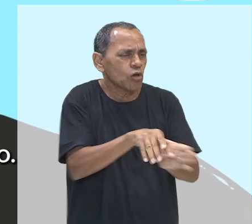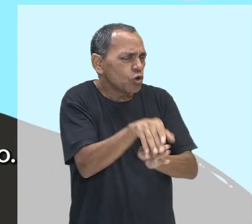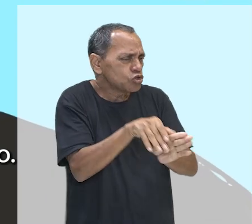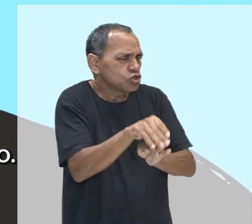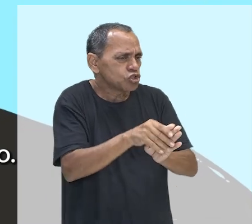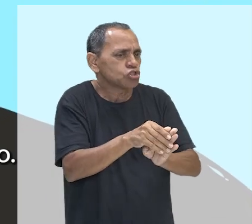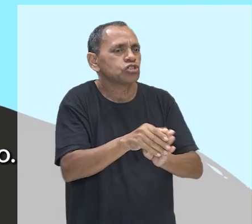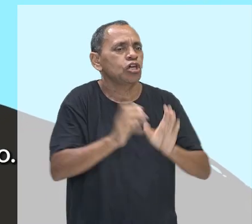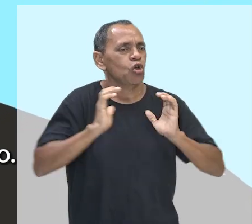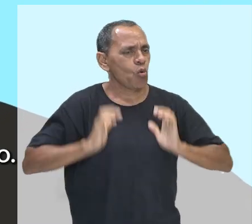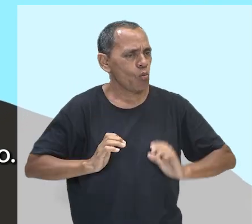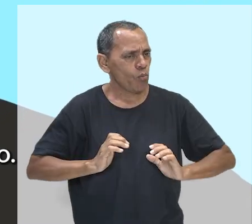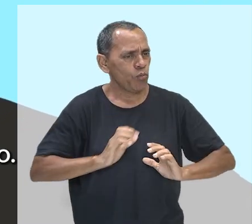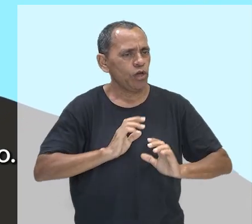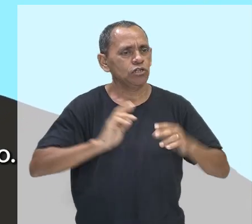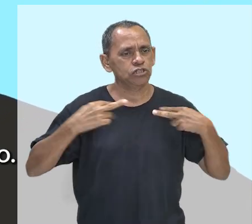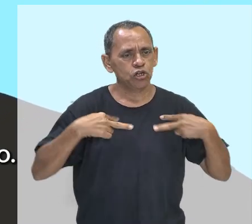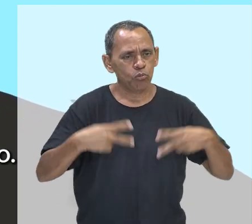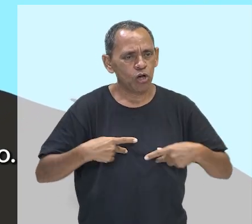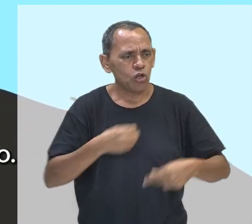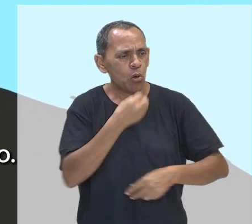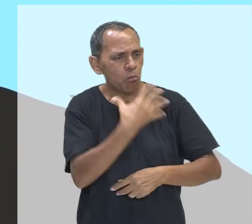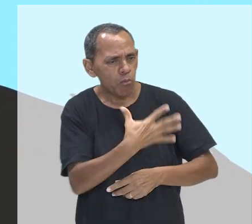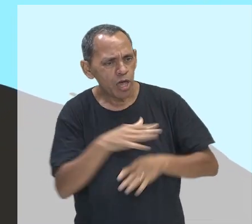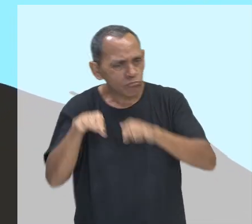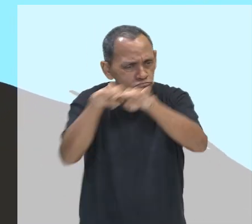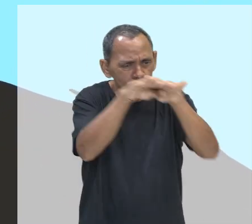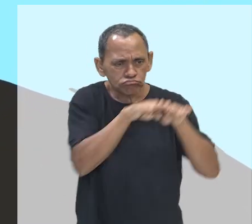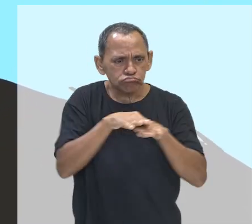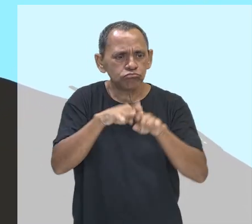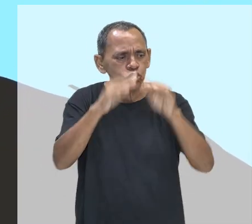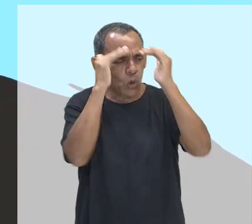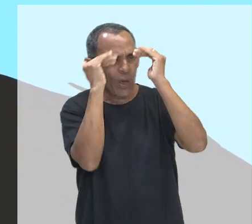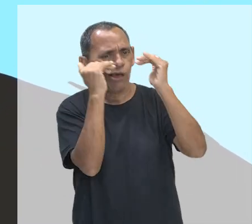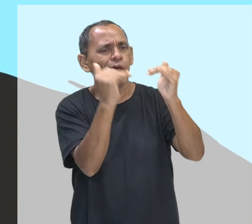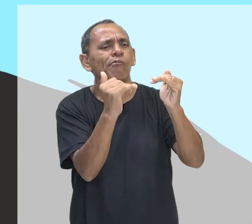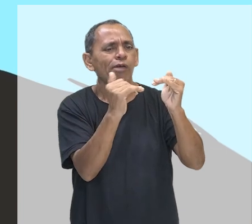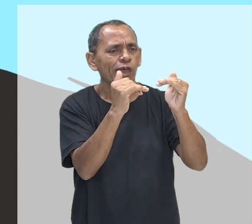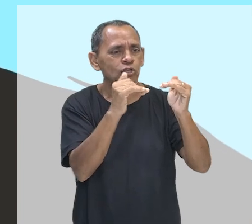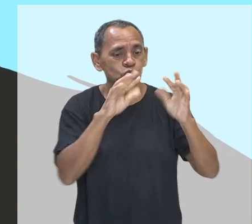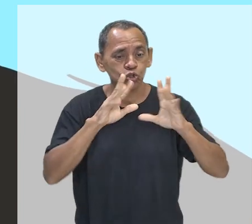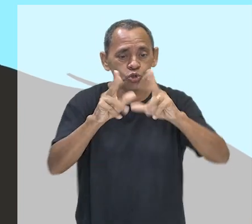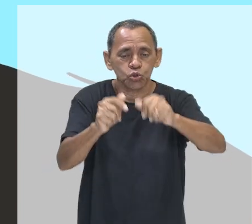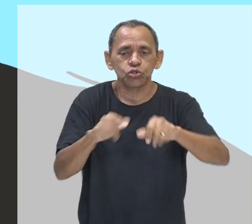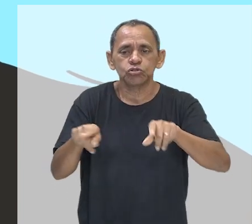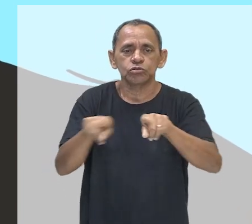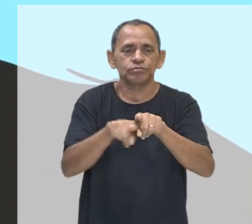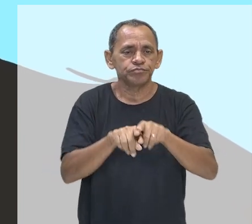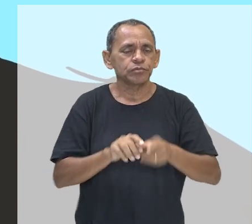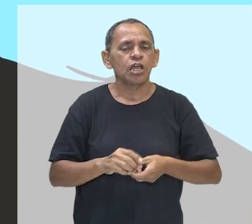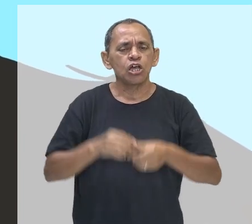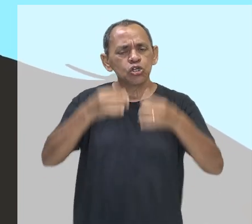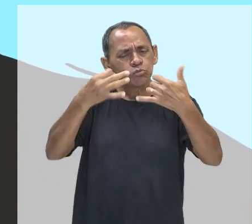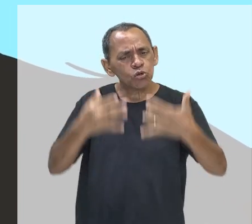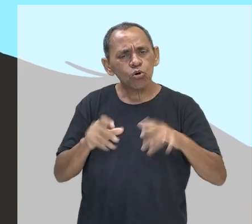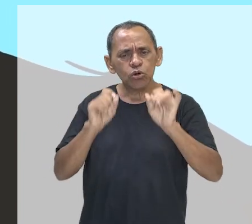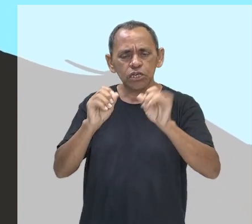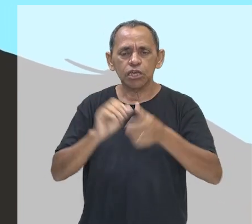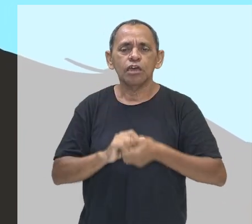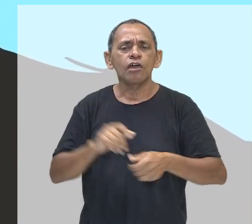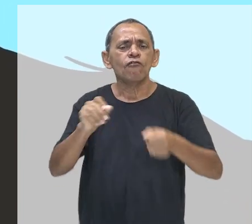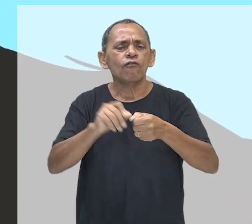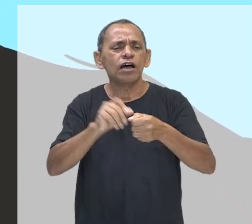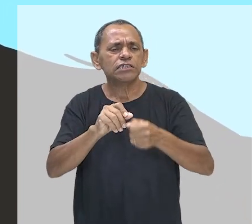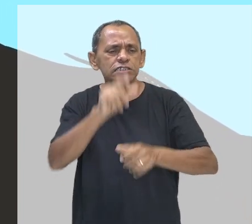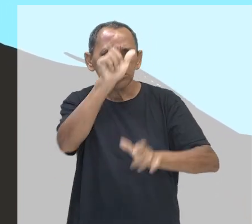humano, promovendo o bem comum e o respeito mútuo. Como disse o mestre, é fazer ao outro o que gostaríamos que fosse